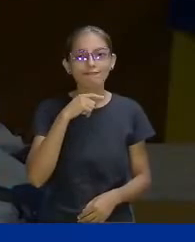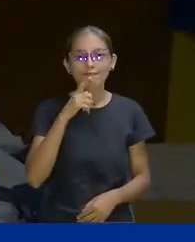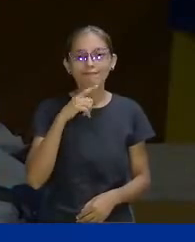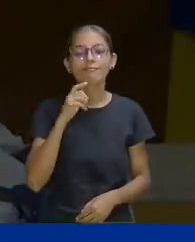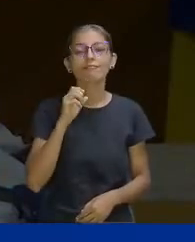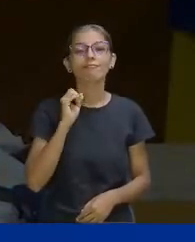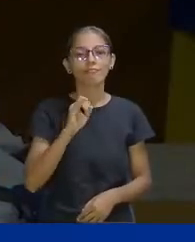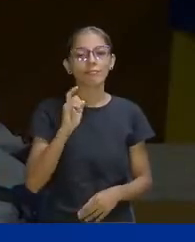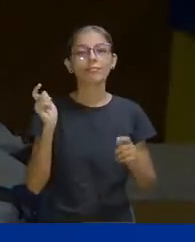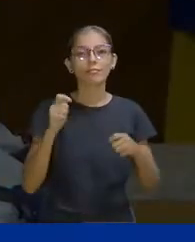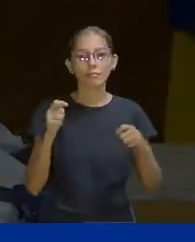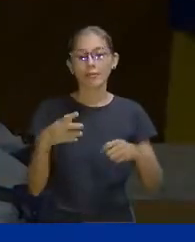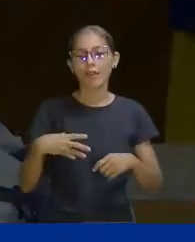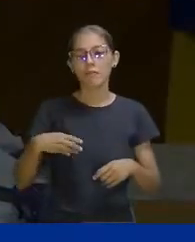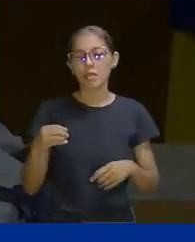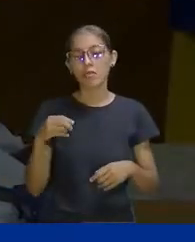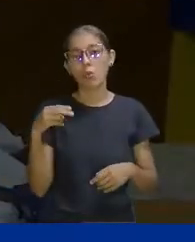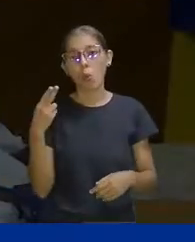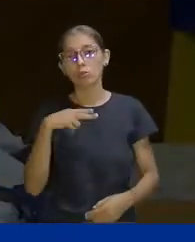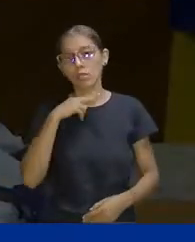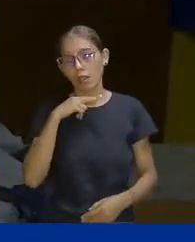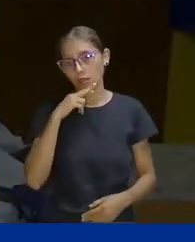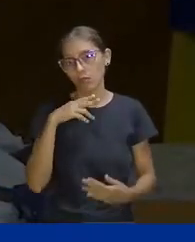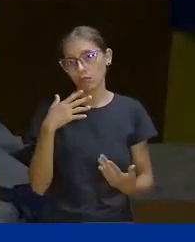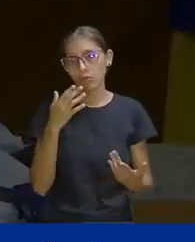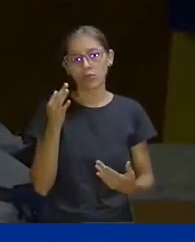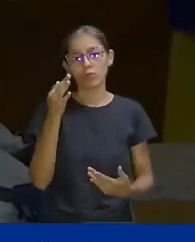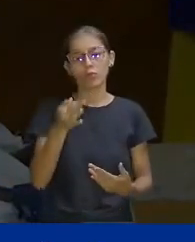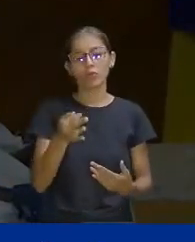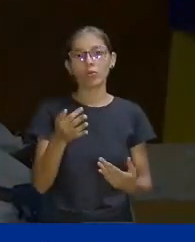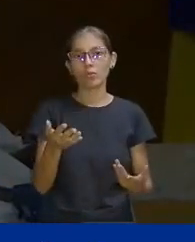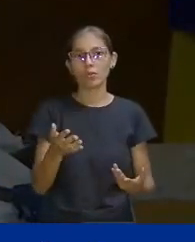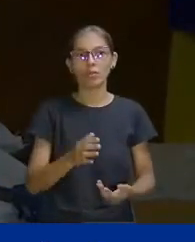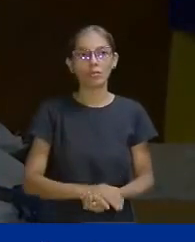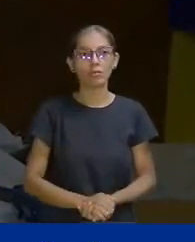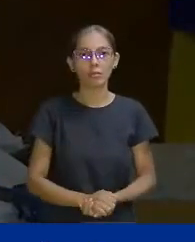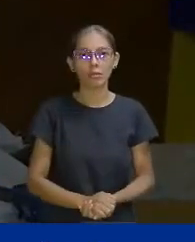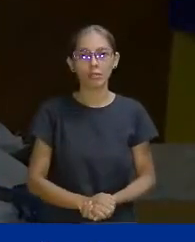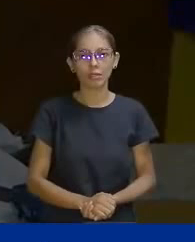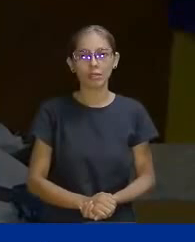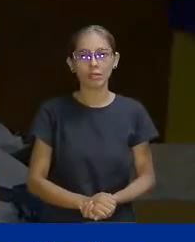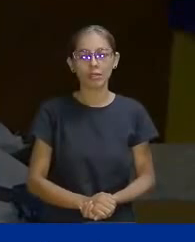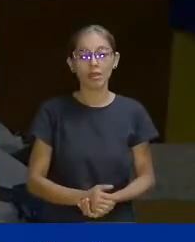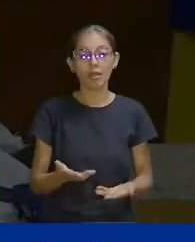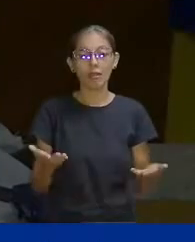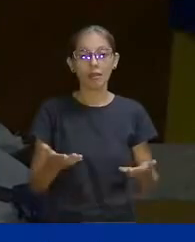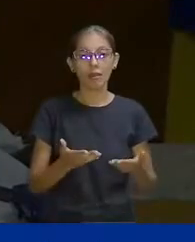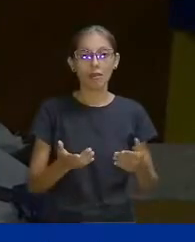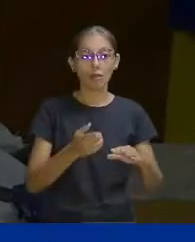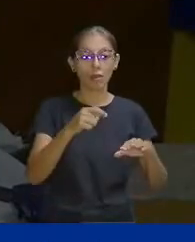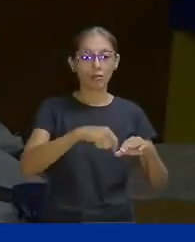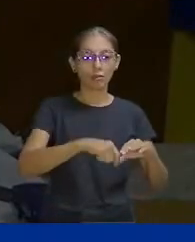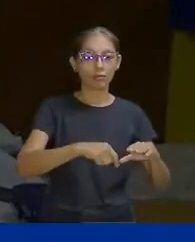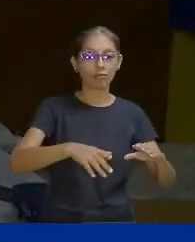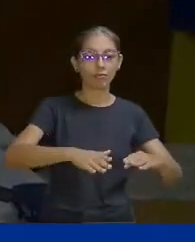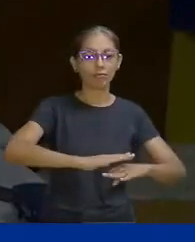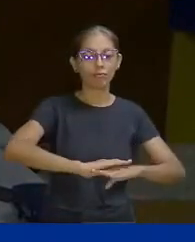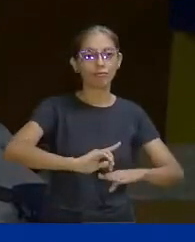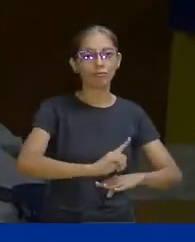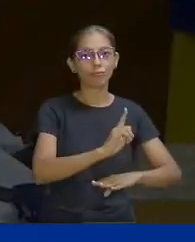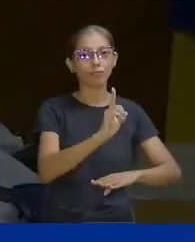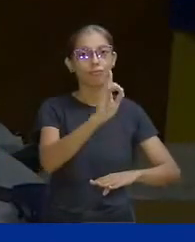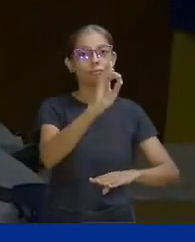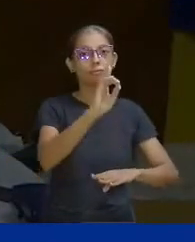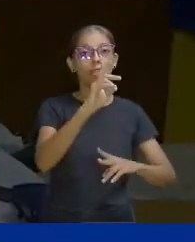vivo. Nenhum de nós vai estar vivo. Quando esta árvore que plantarem agora chegar ao tamanho daquela que